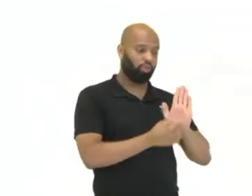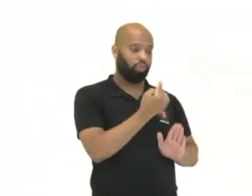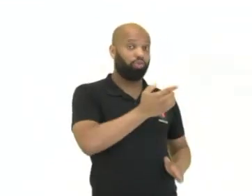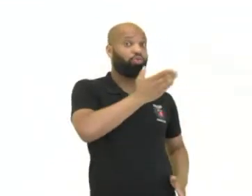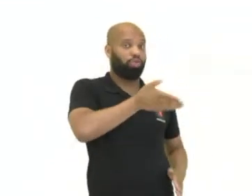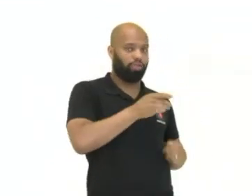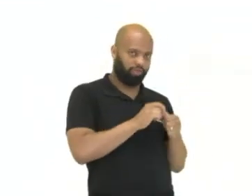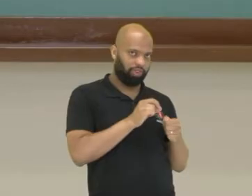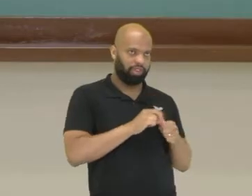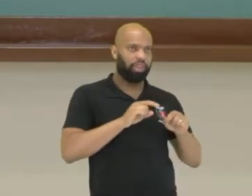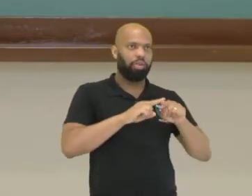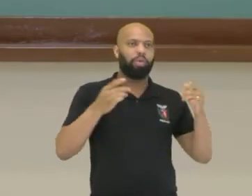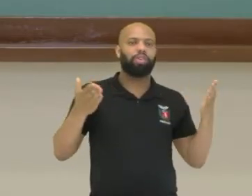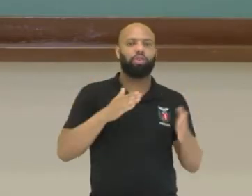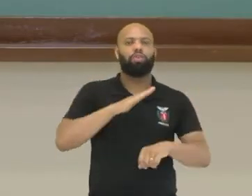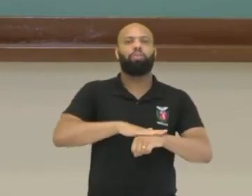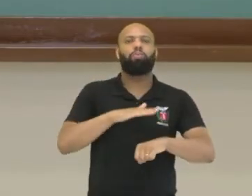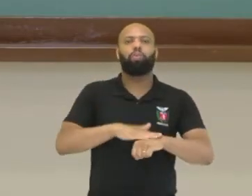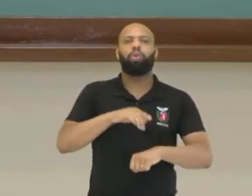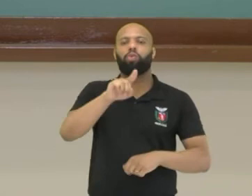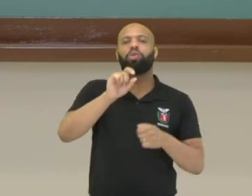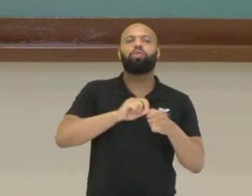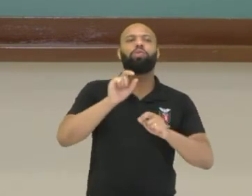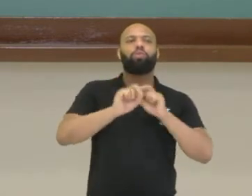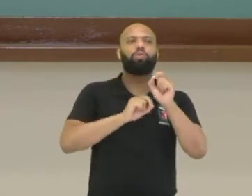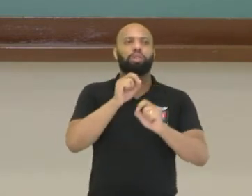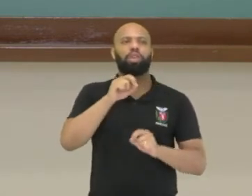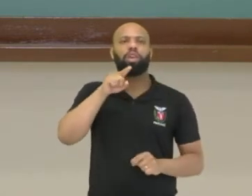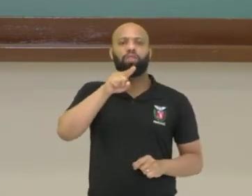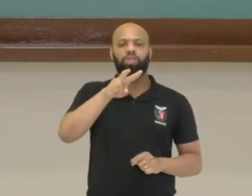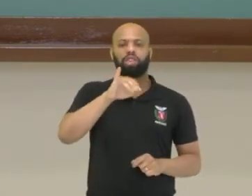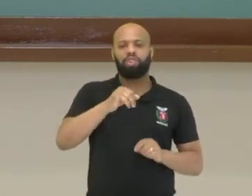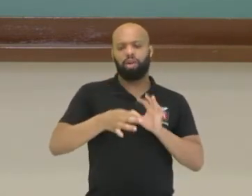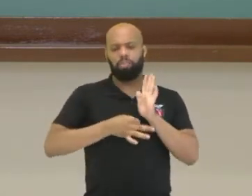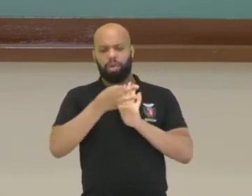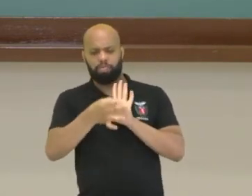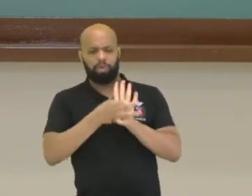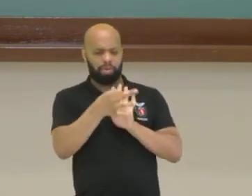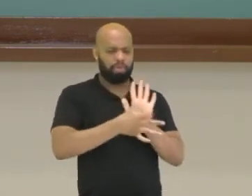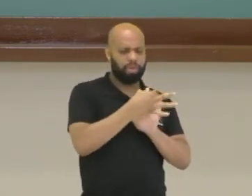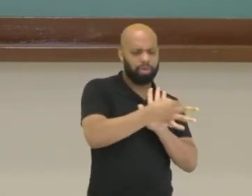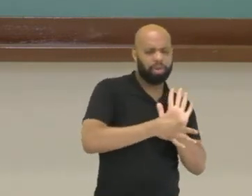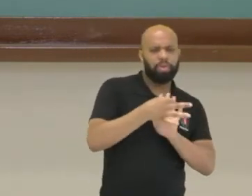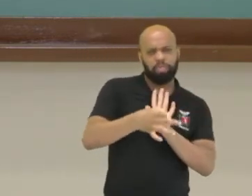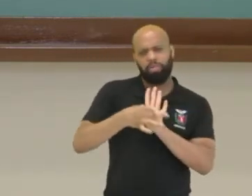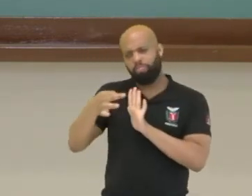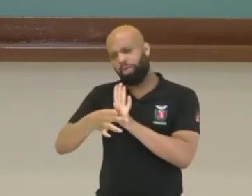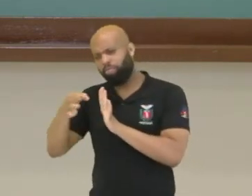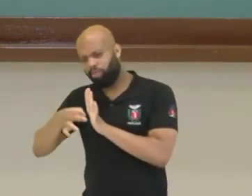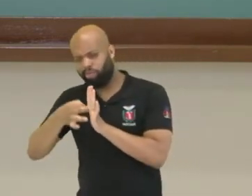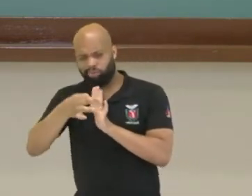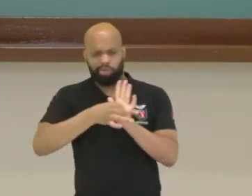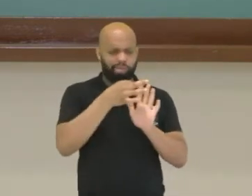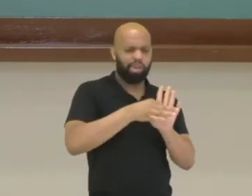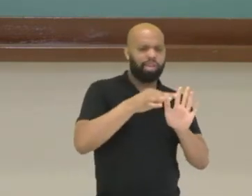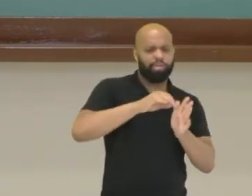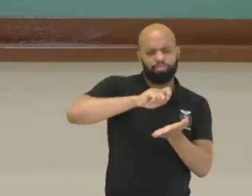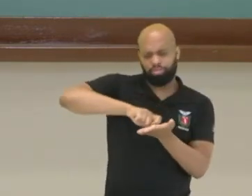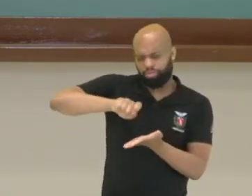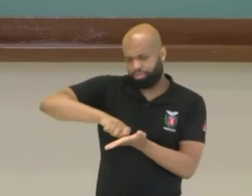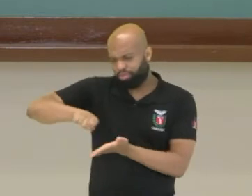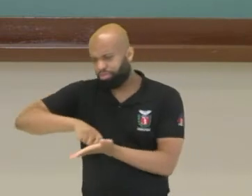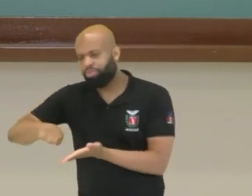Então, é o momento de você fazer o quê, meu caro estudante? Articular. Articular o quê? Os argumentos, sejam eles